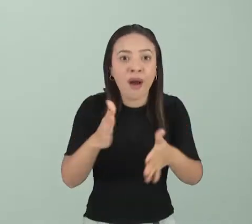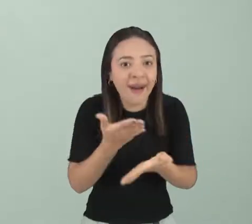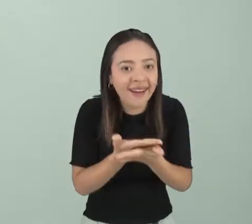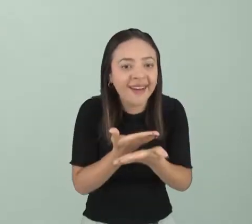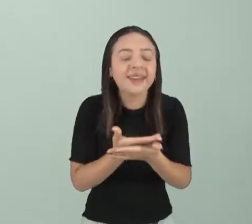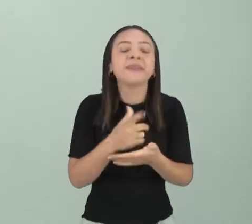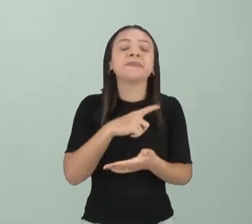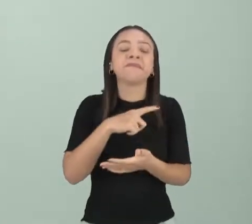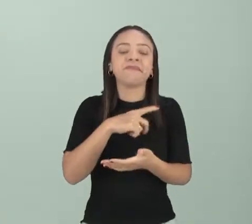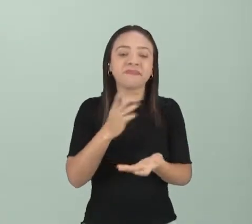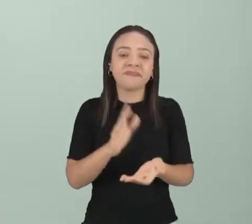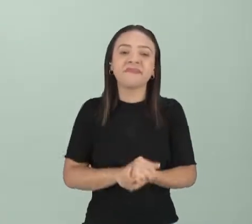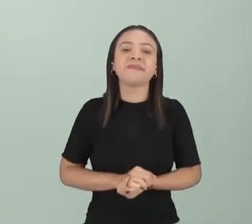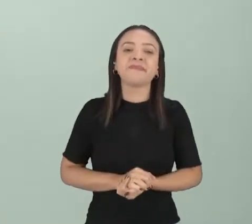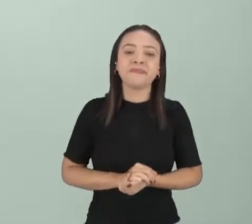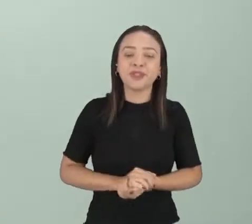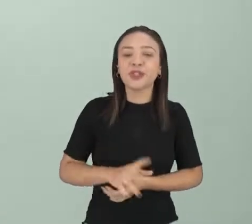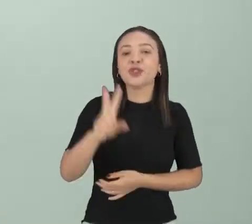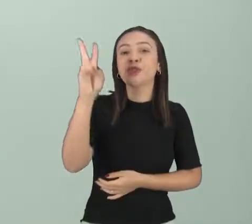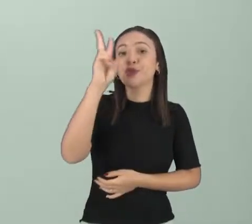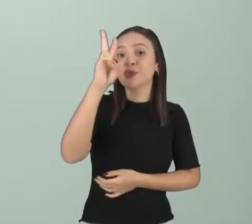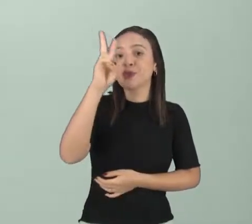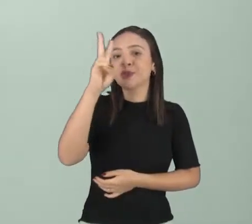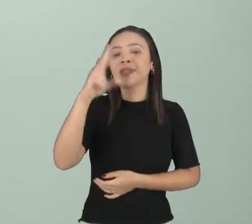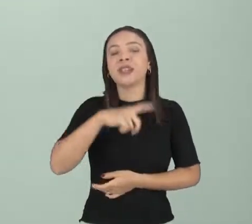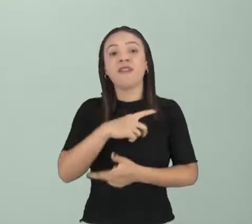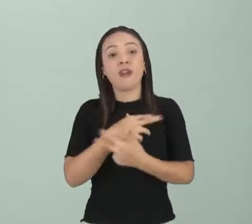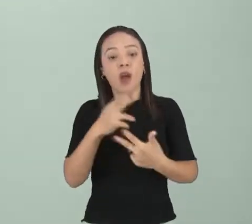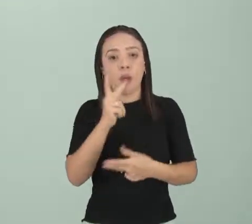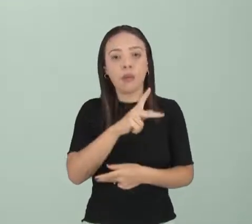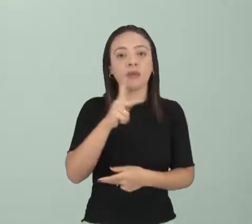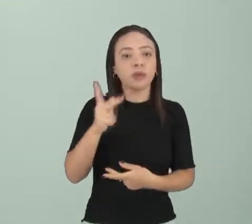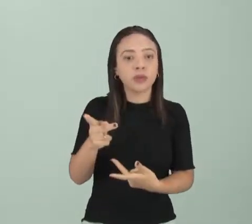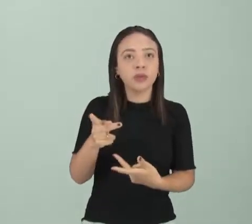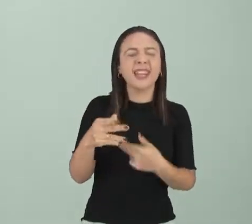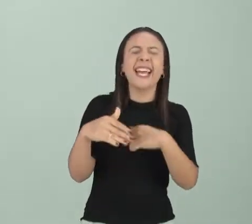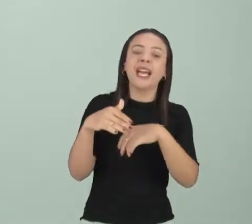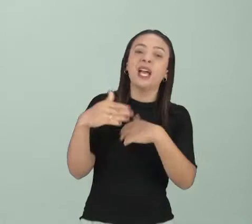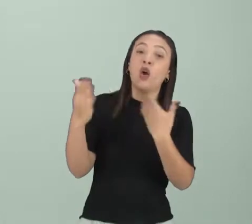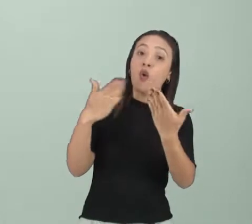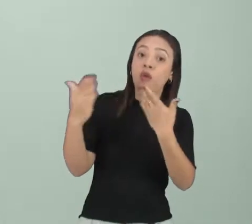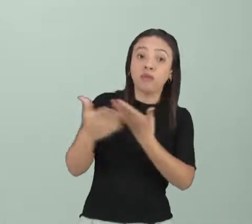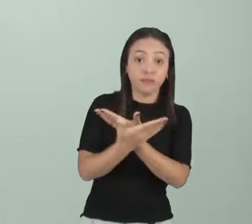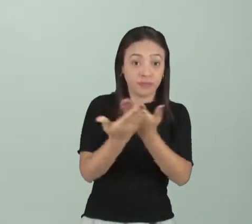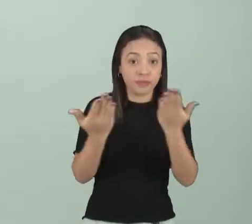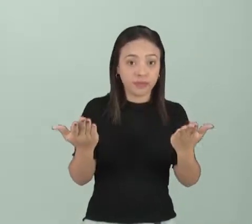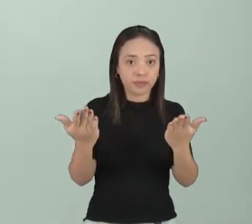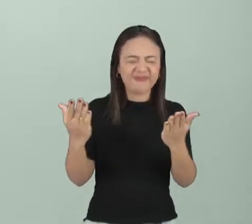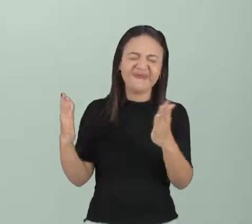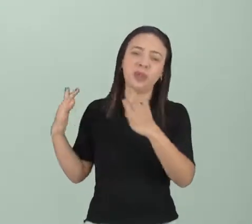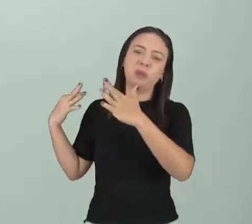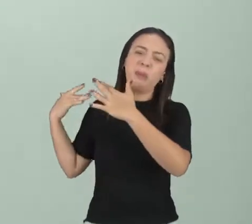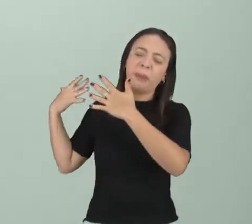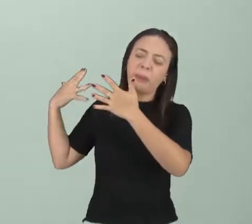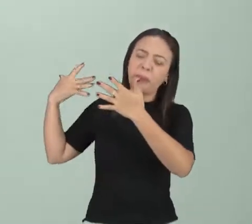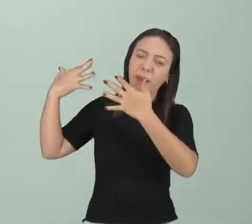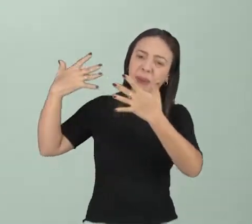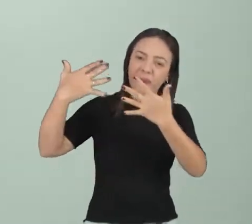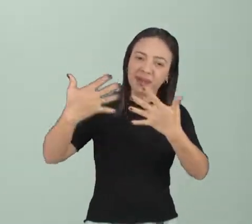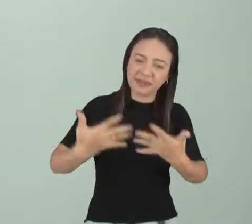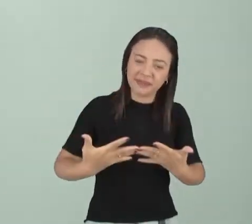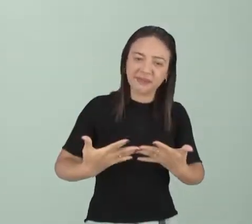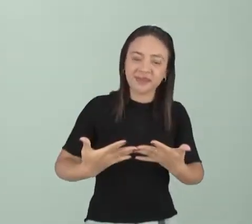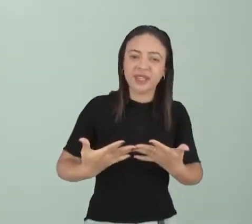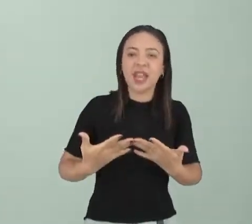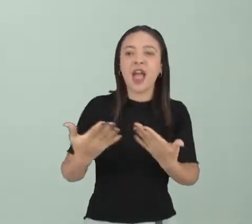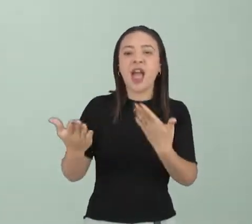aula né a última aula e de História alguns professores vieram conversando com vocês aí eu longo desse percurso